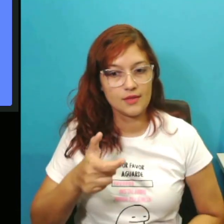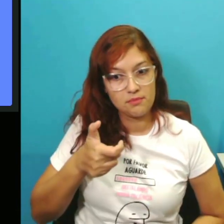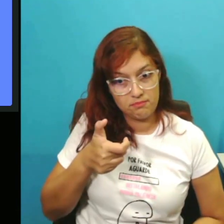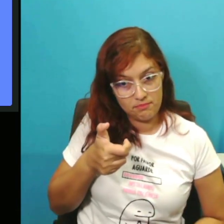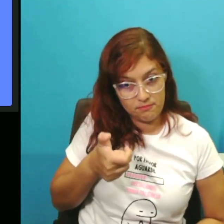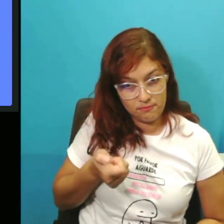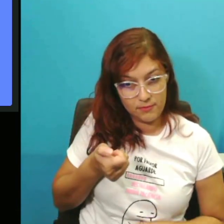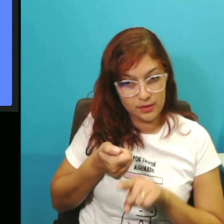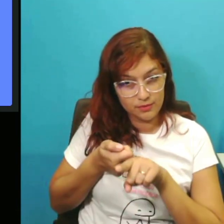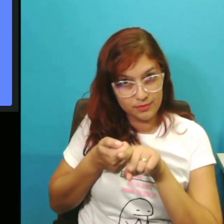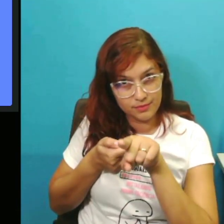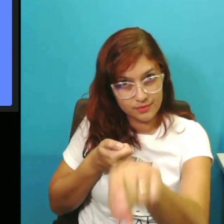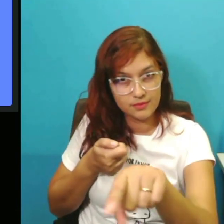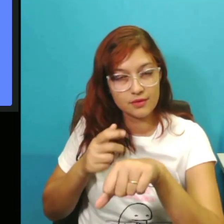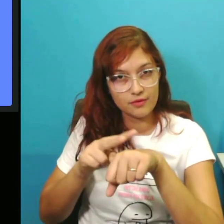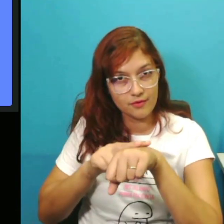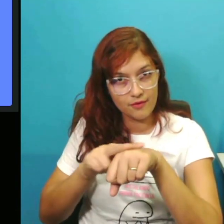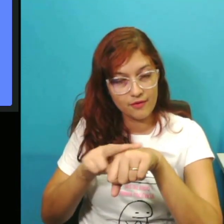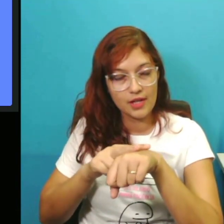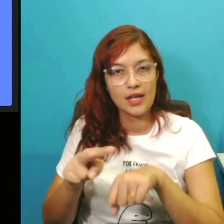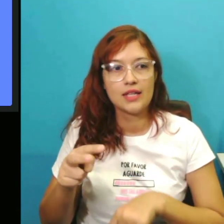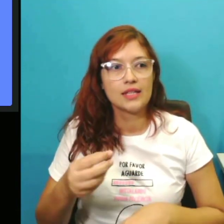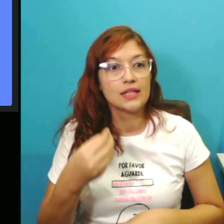Mas atenção, o laser